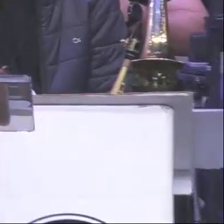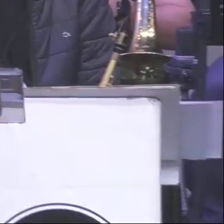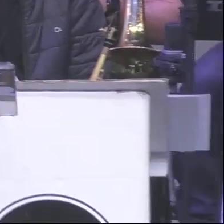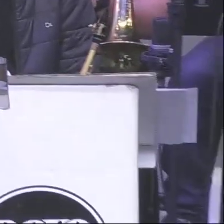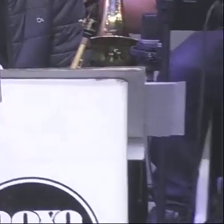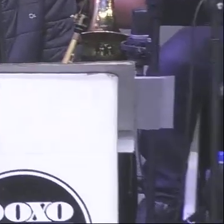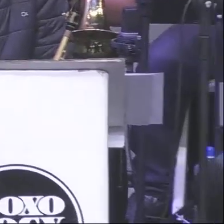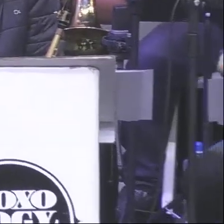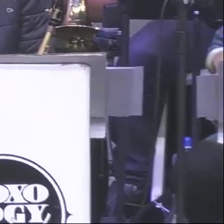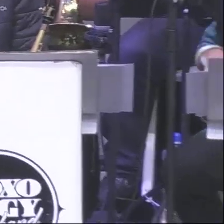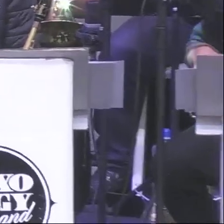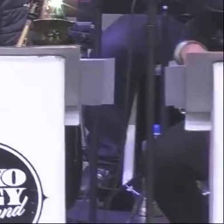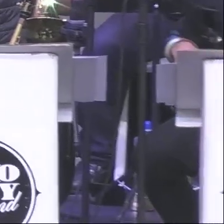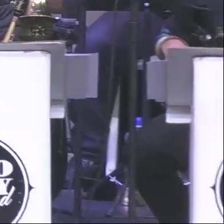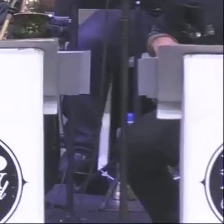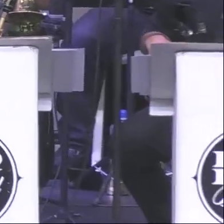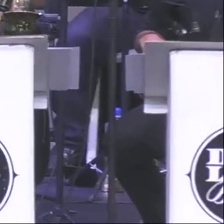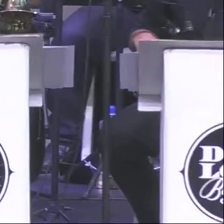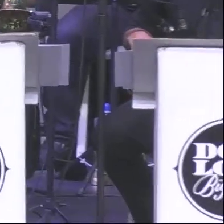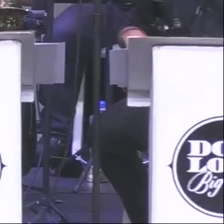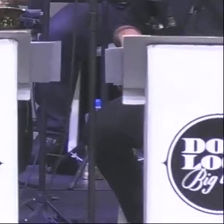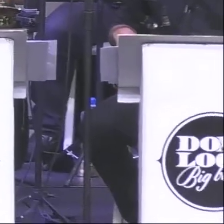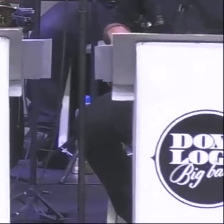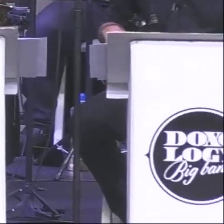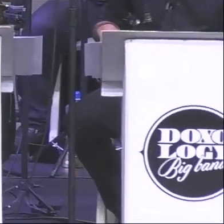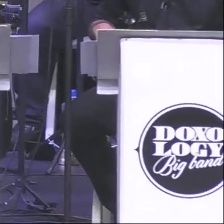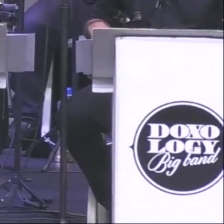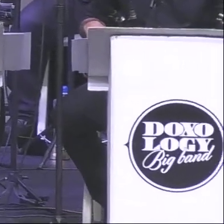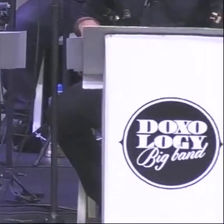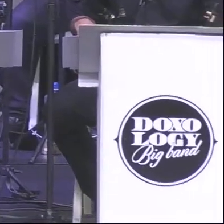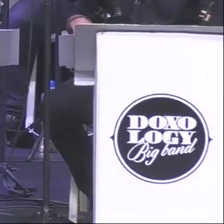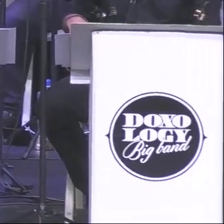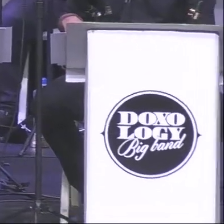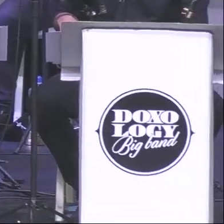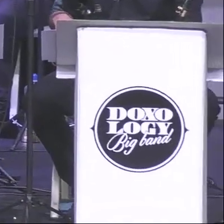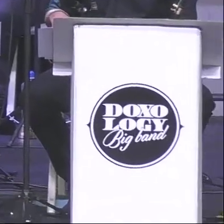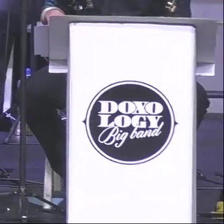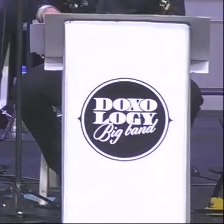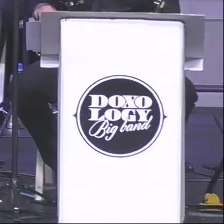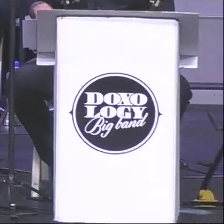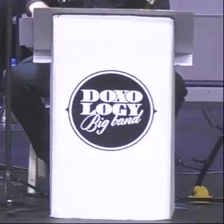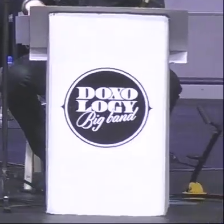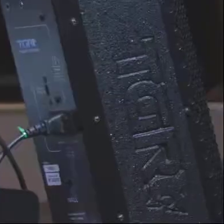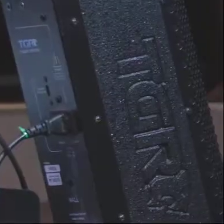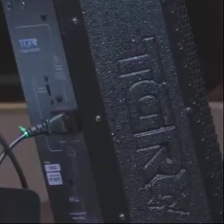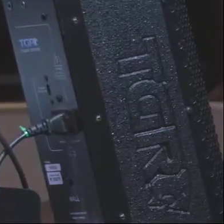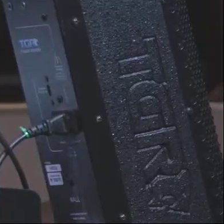Thank you.